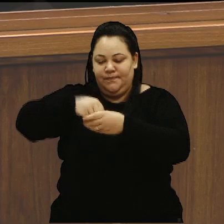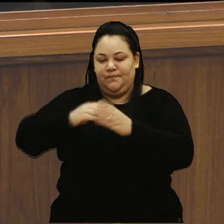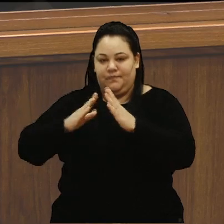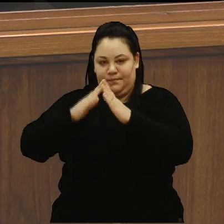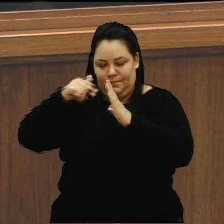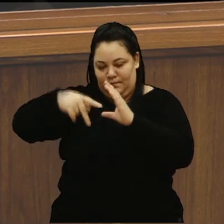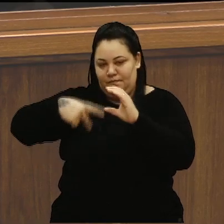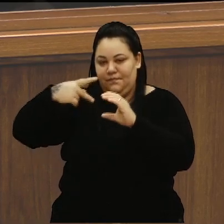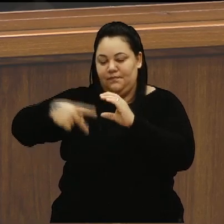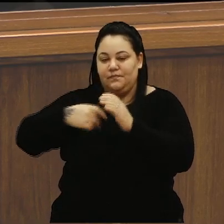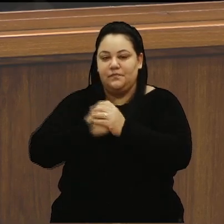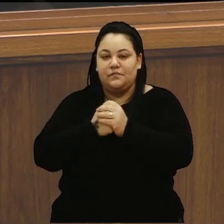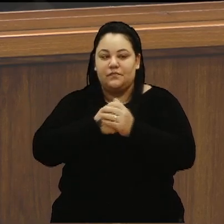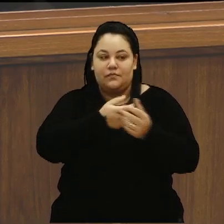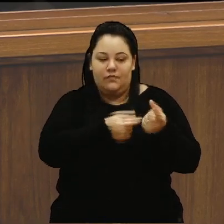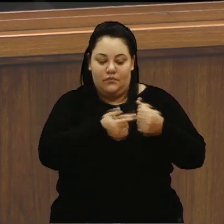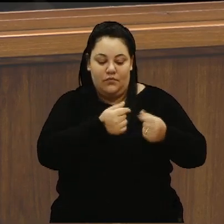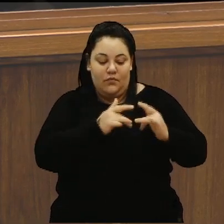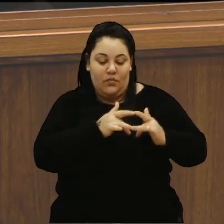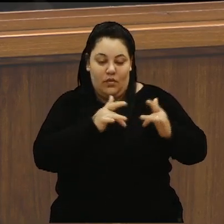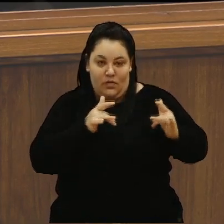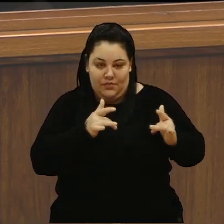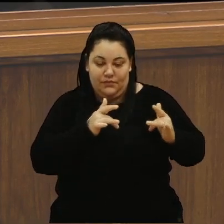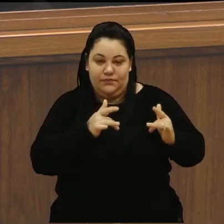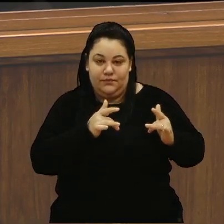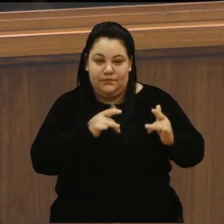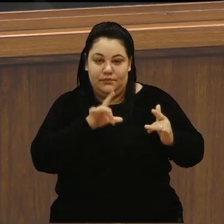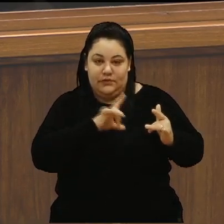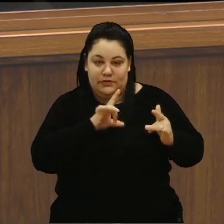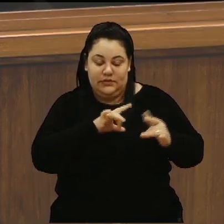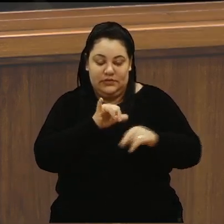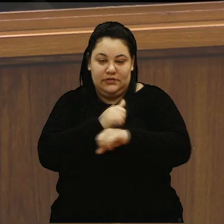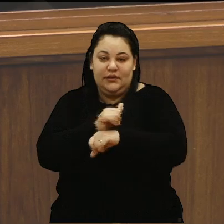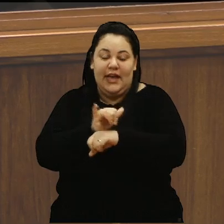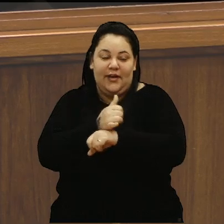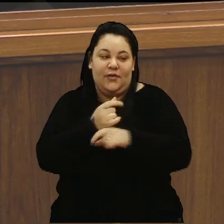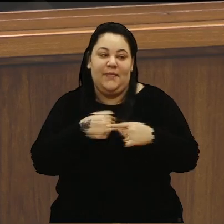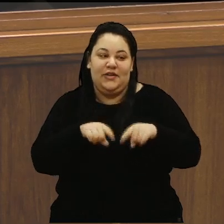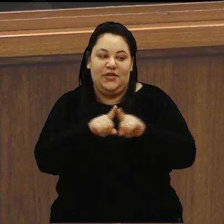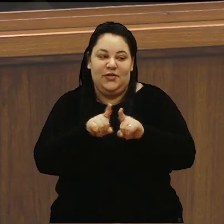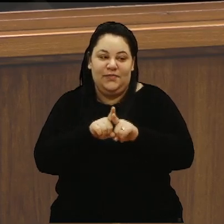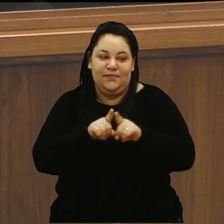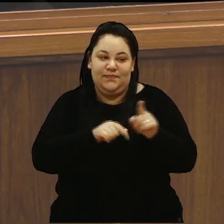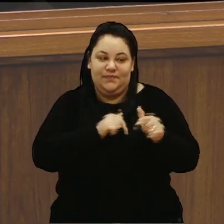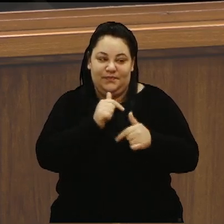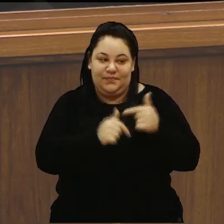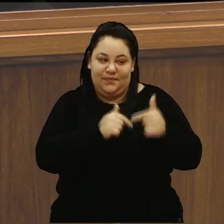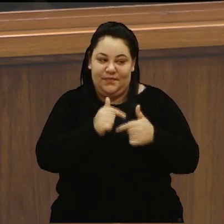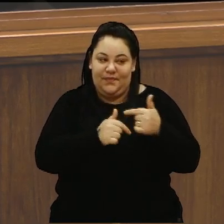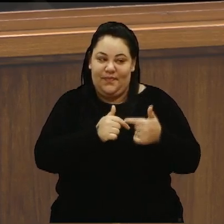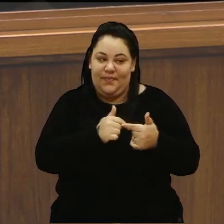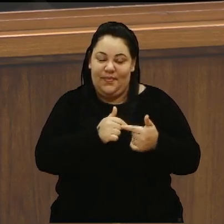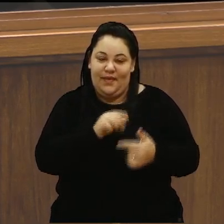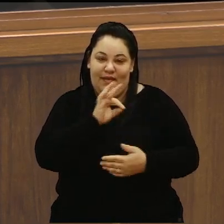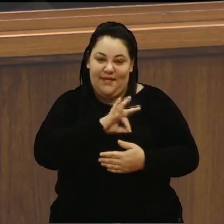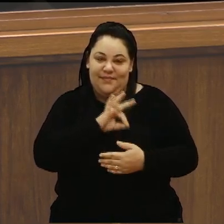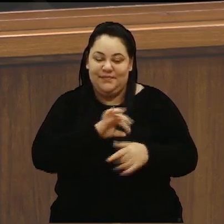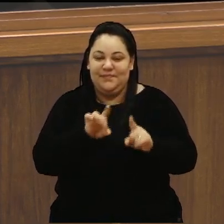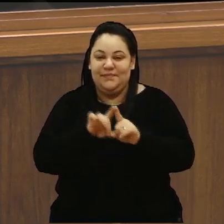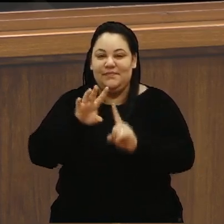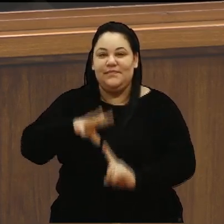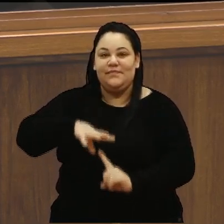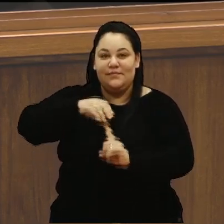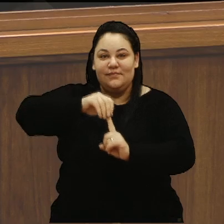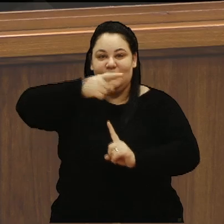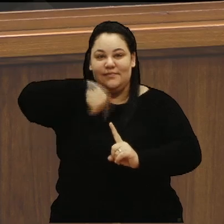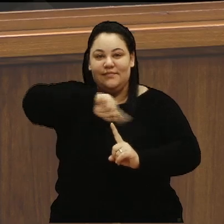A economia solidária, ela vem como uma alternativa de trabalho e renda, principalmente para as